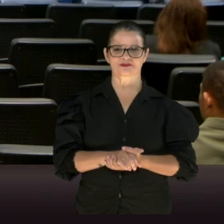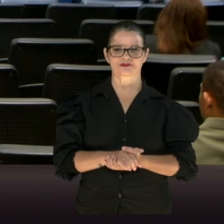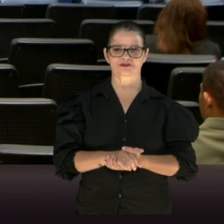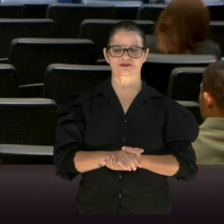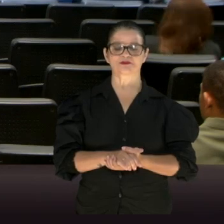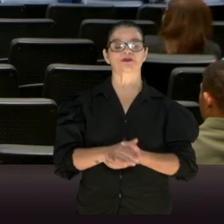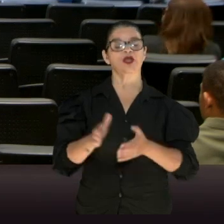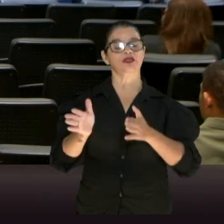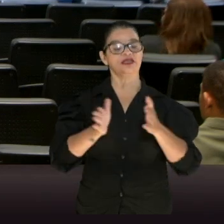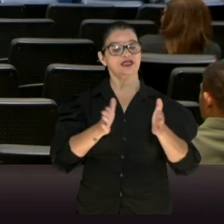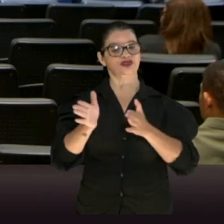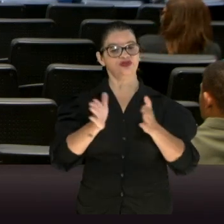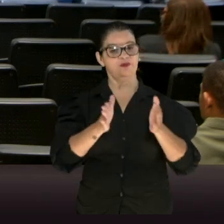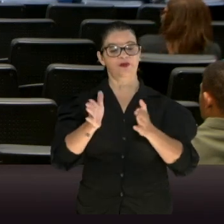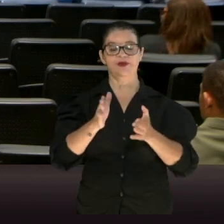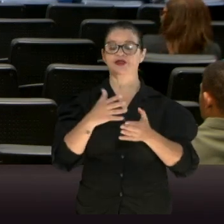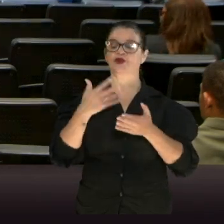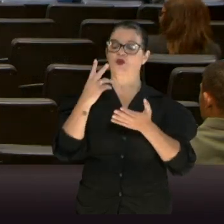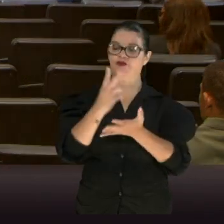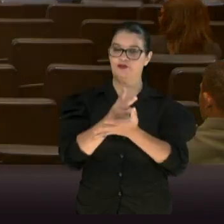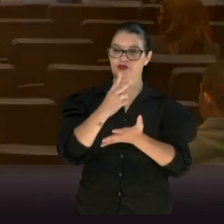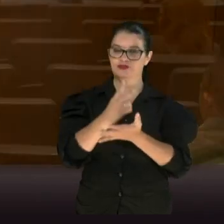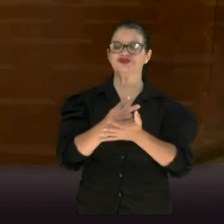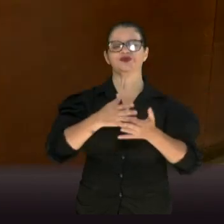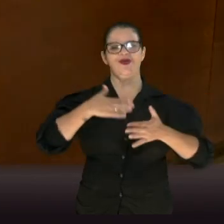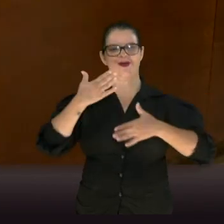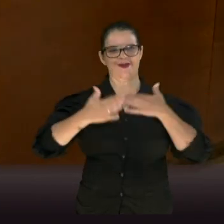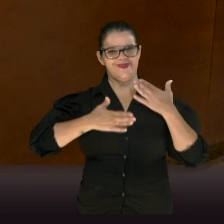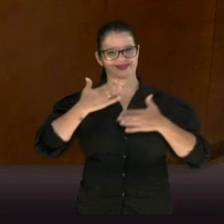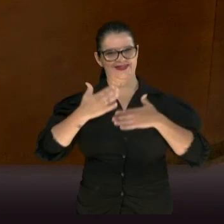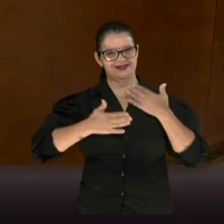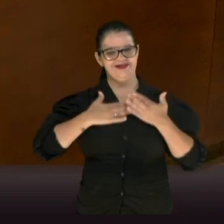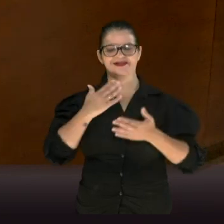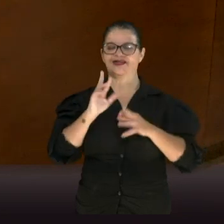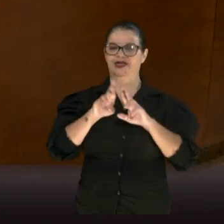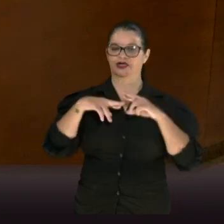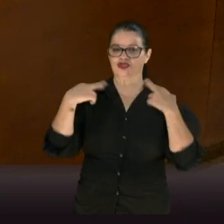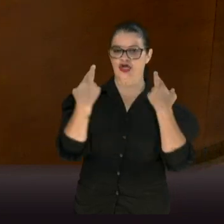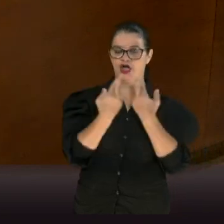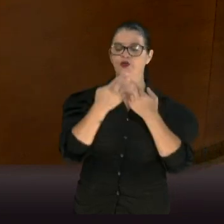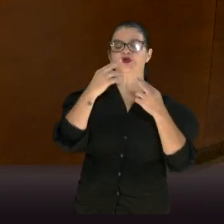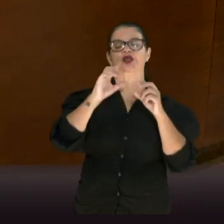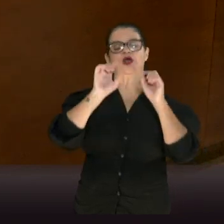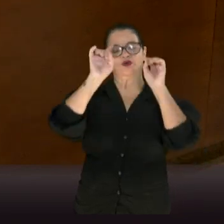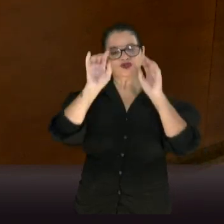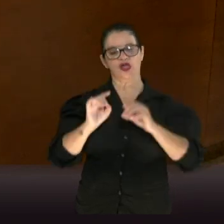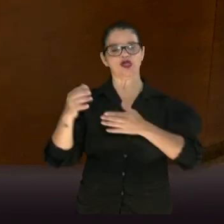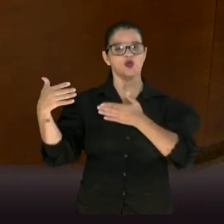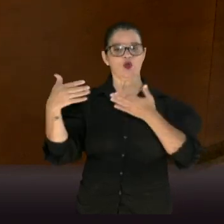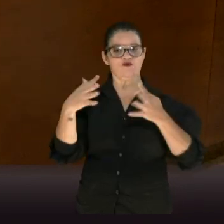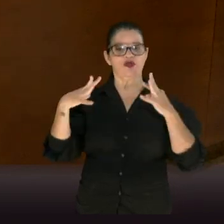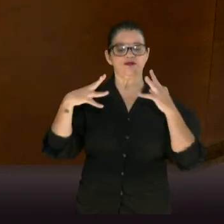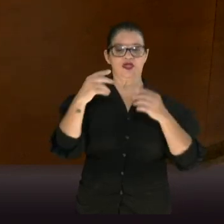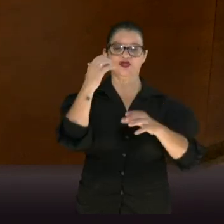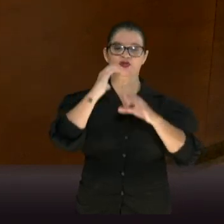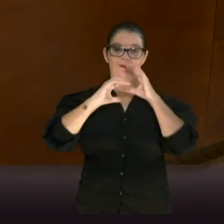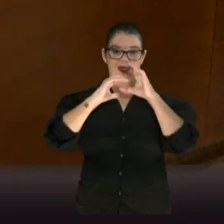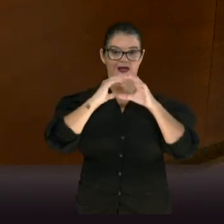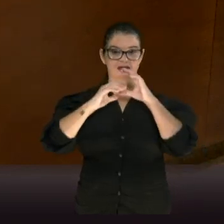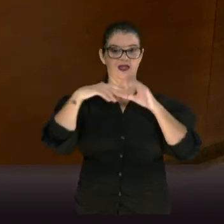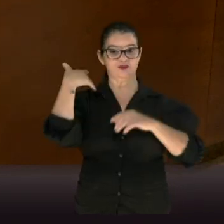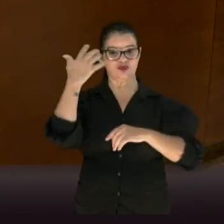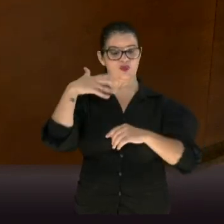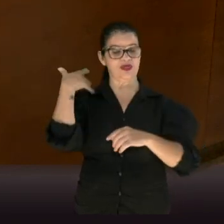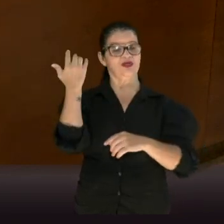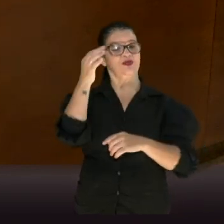Neste momento, vamos continuar com muita alegria nesta reunião solene e convidamos a todos para cantarmos o hino